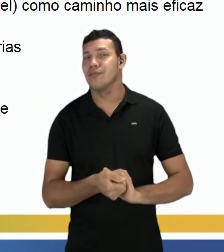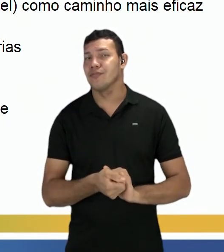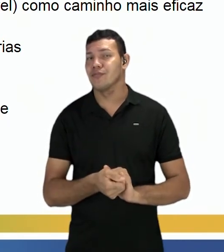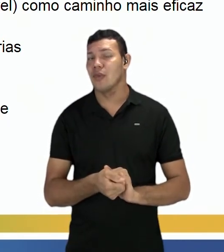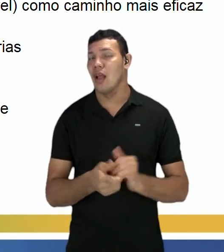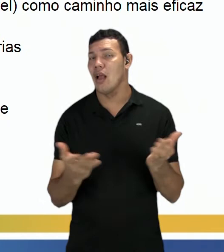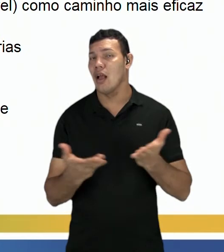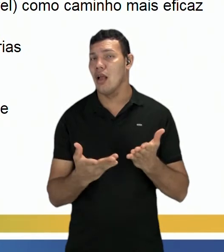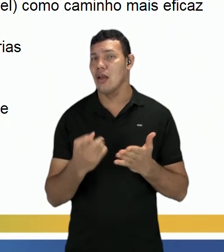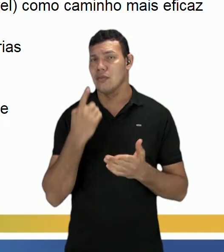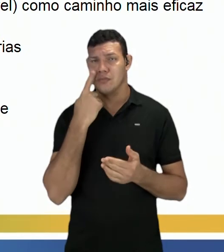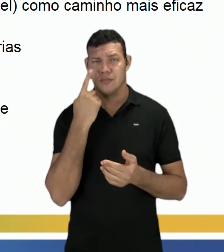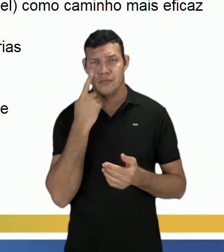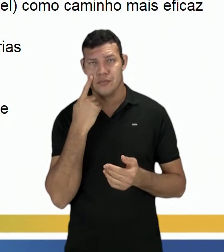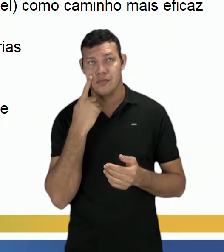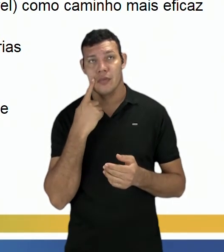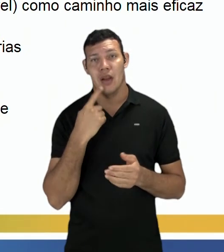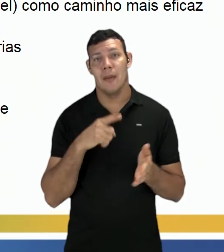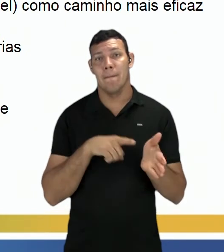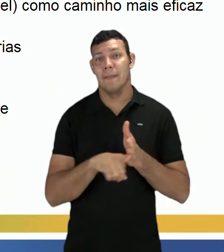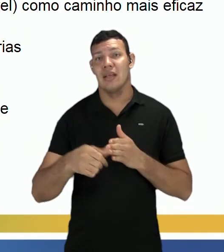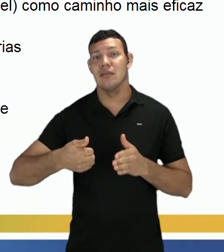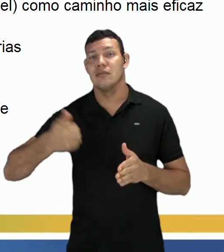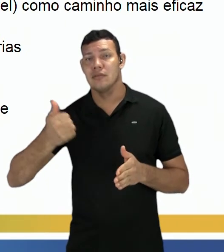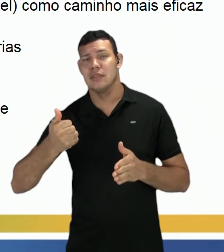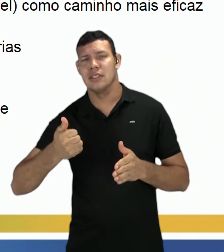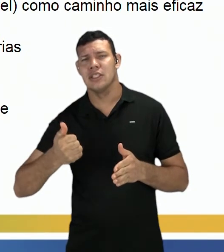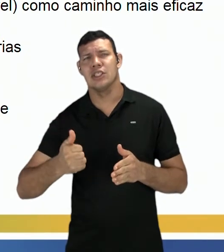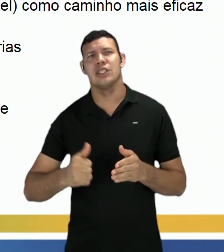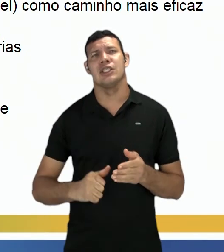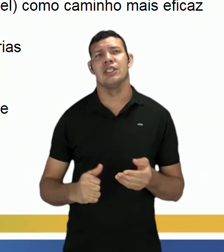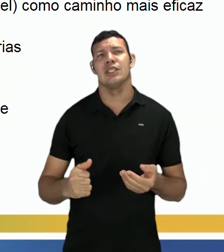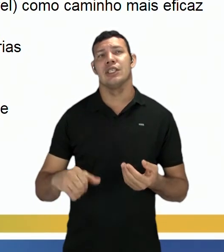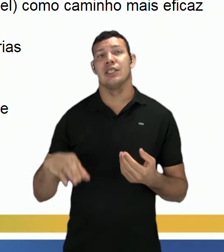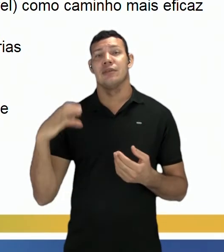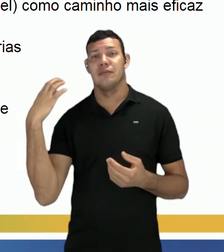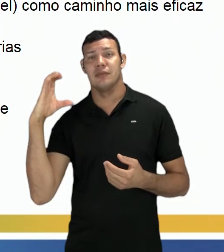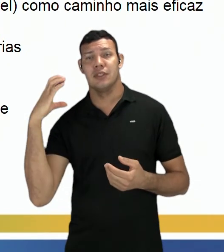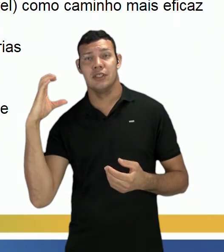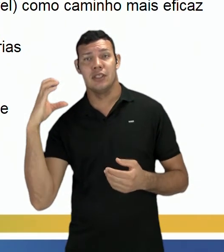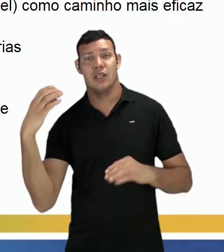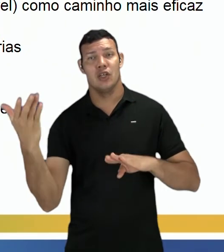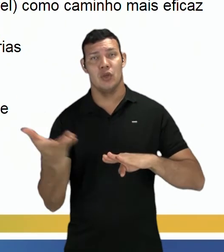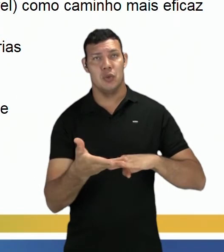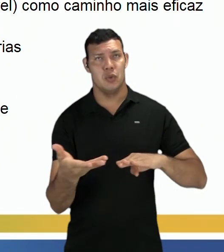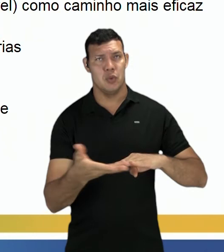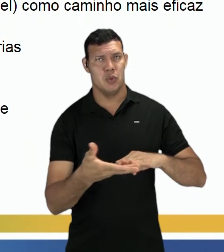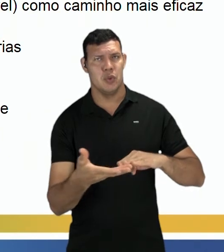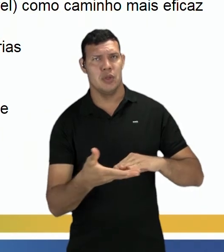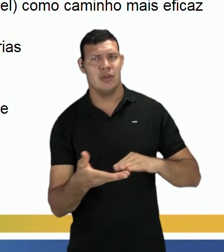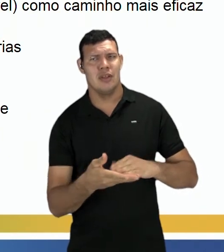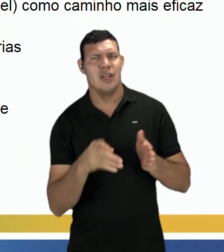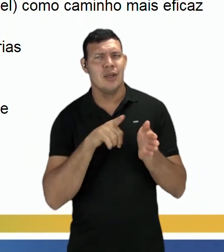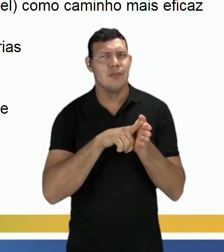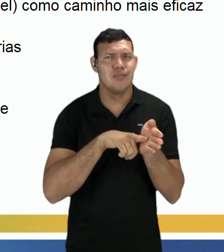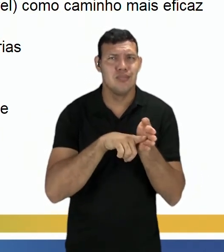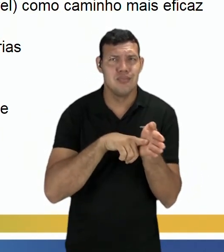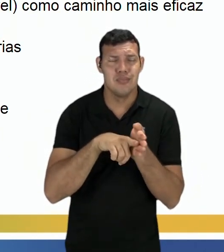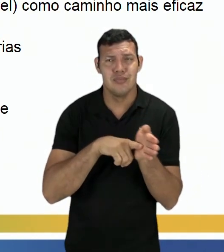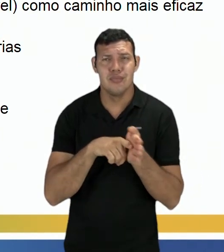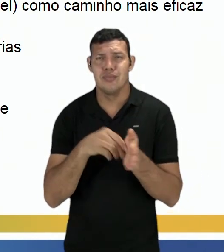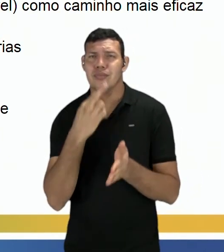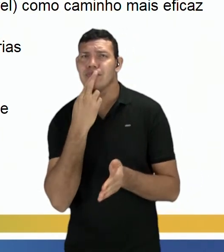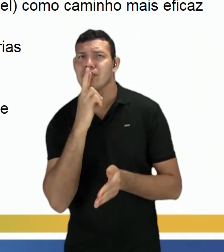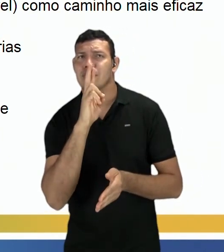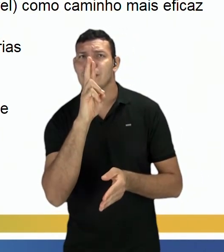Acompanhe com a gente. Na ciência contemporânea, a pesquisa é resultado decorrente da identificação de dúvidas e da